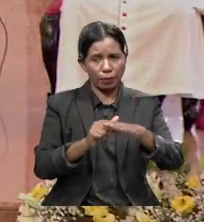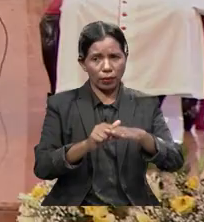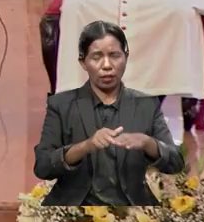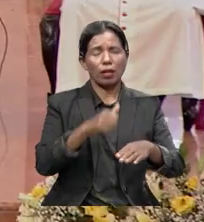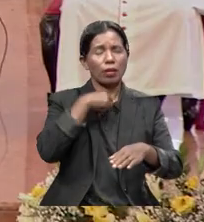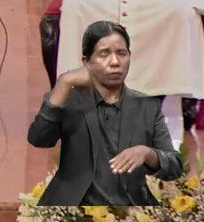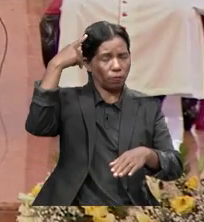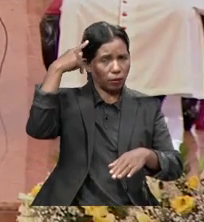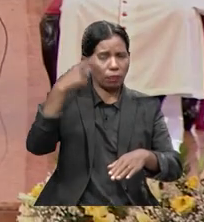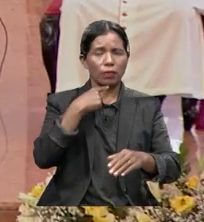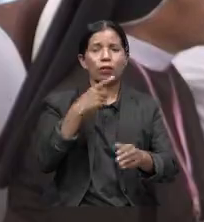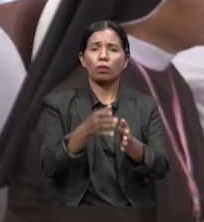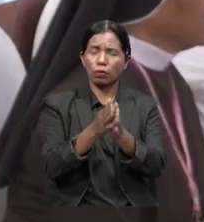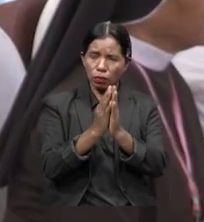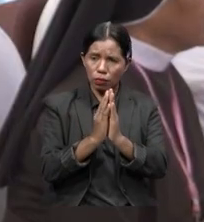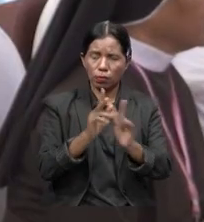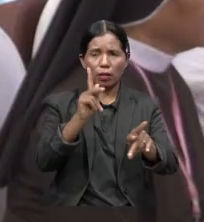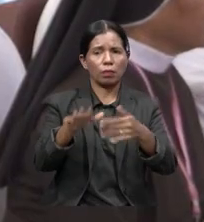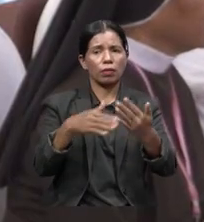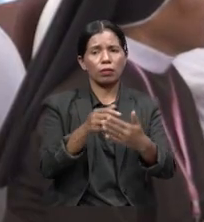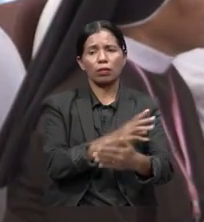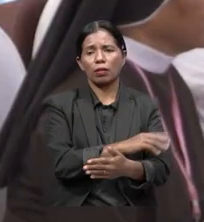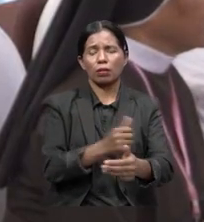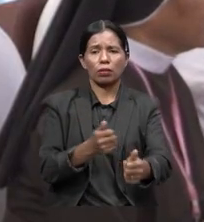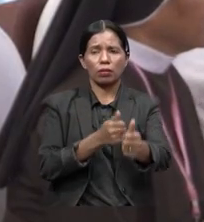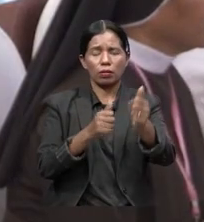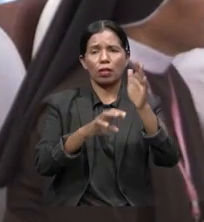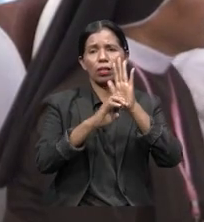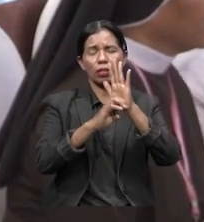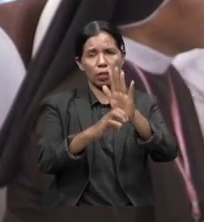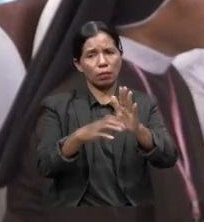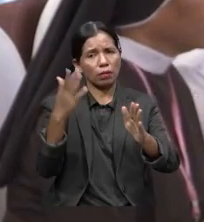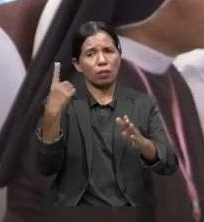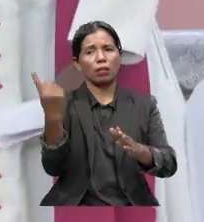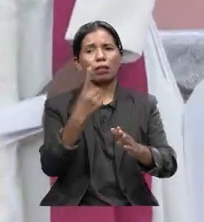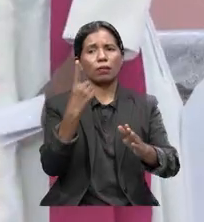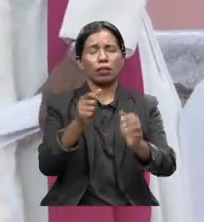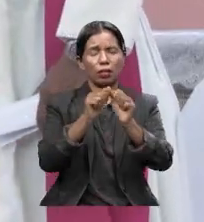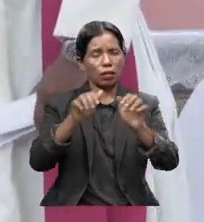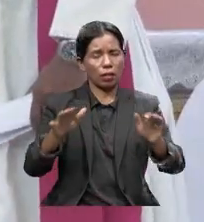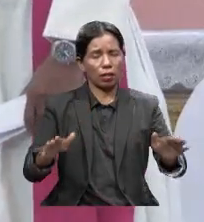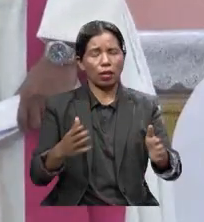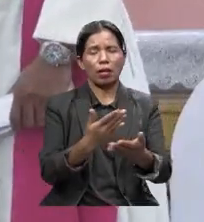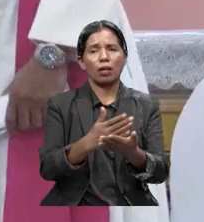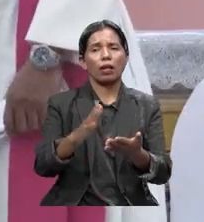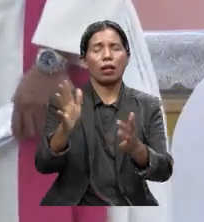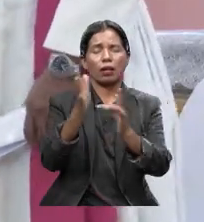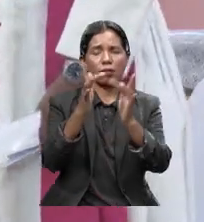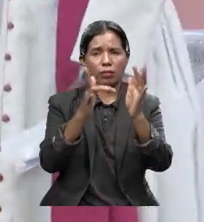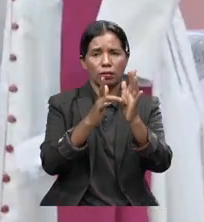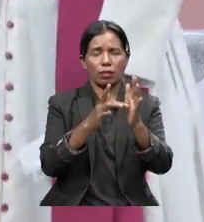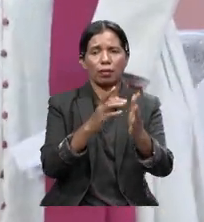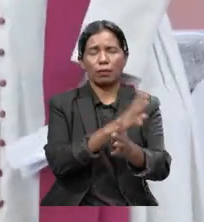católica romana, né, o suba sacerdote Sira, a tu banate tu ir exemplo refere, a tu nafatin haklaken no hamorin evangelho. E isso